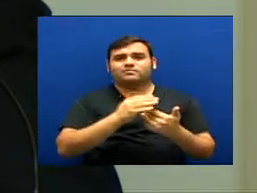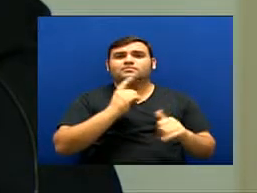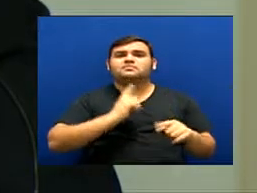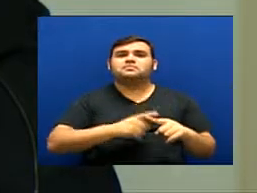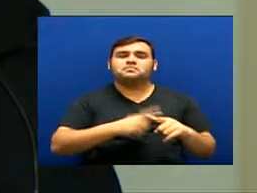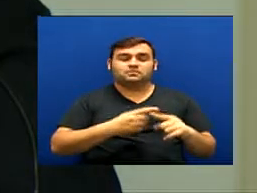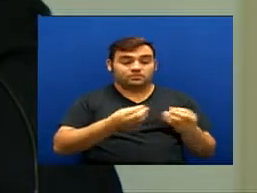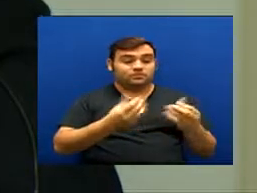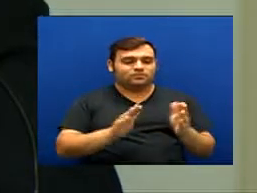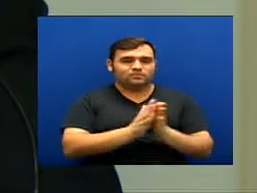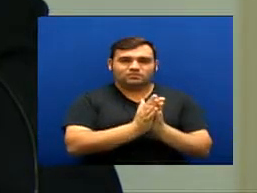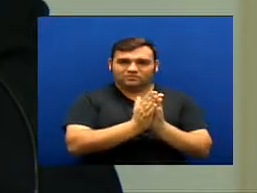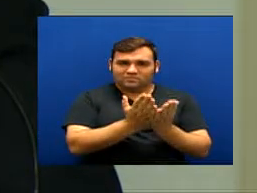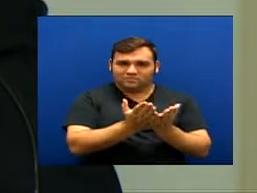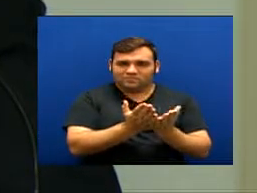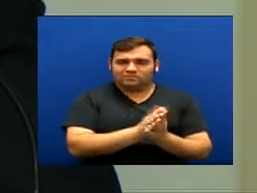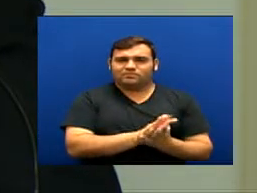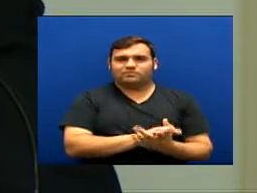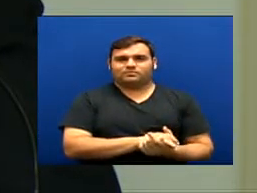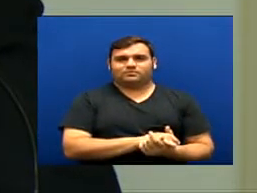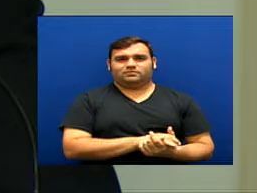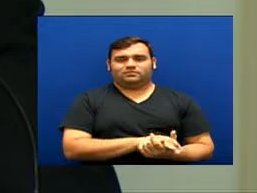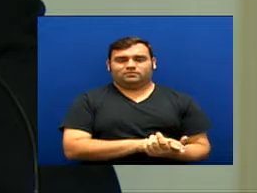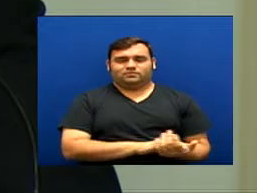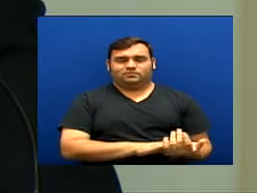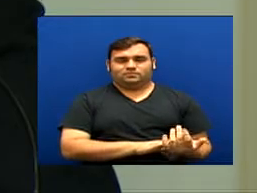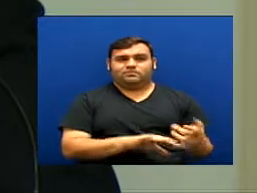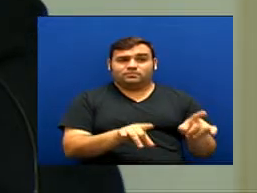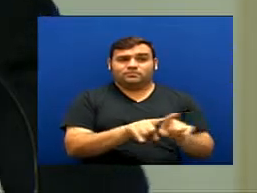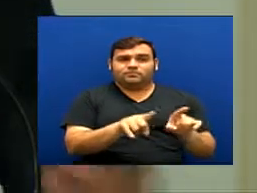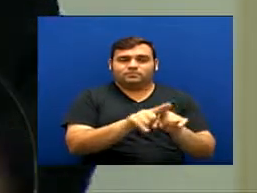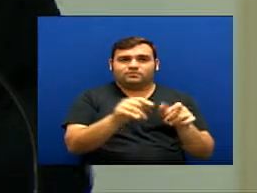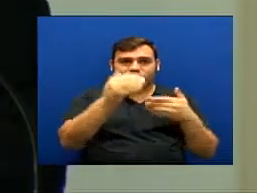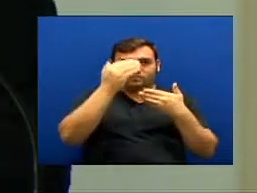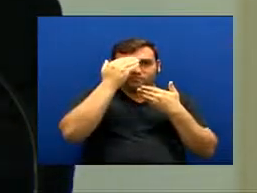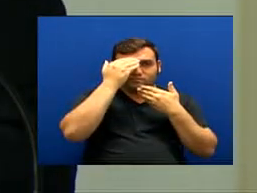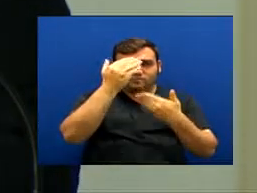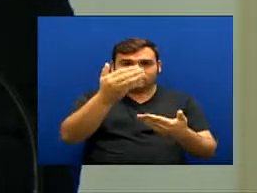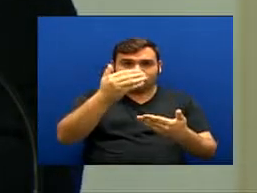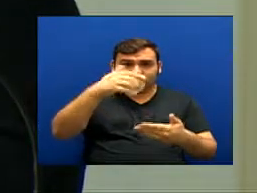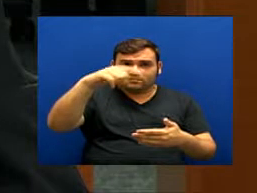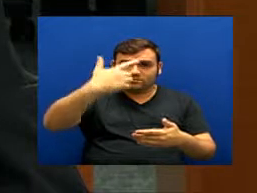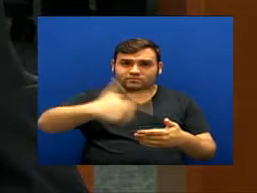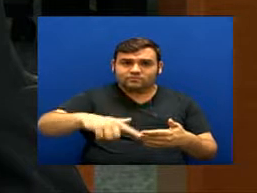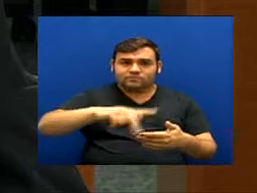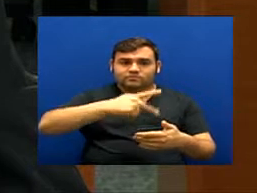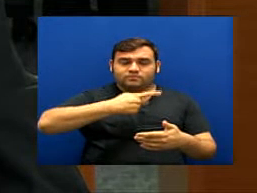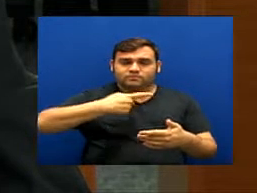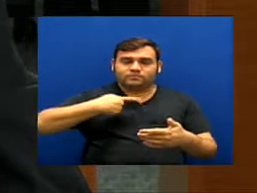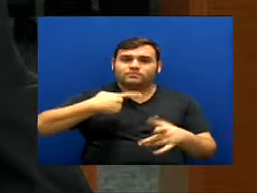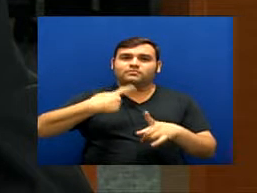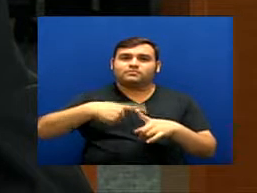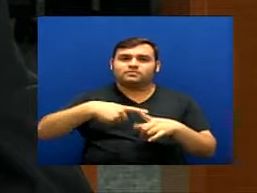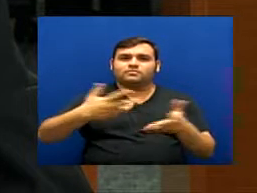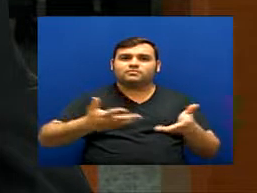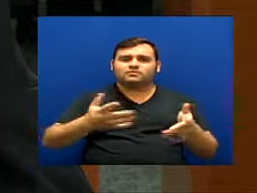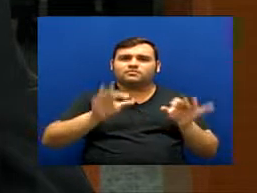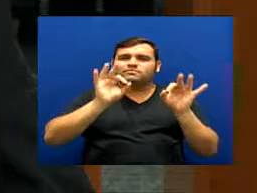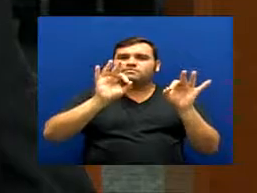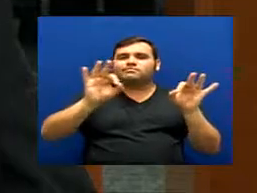de vida e de paz. Não desamparem a benignidade e